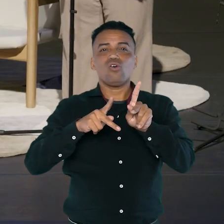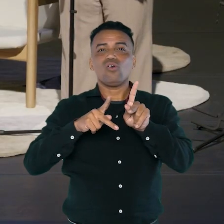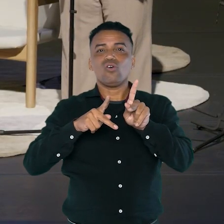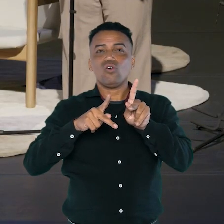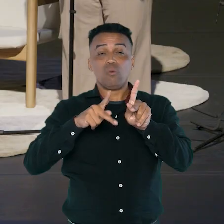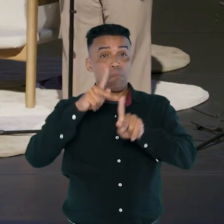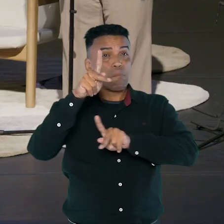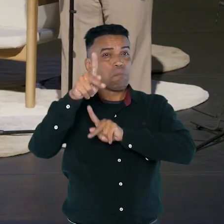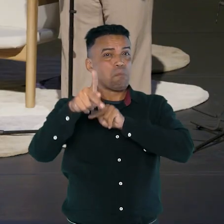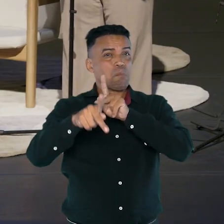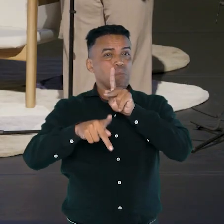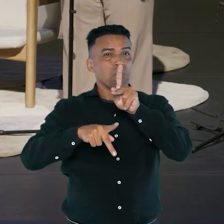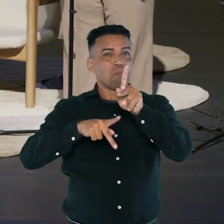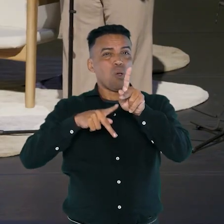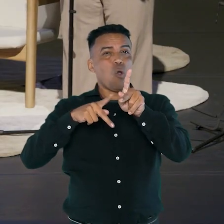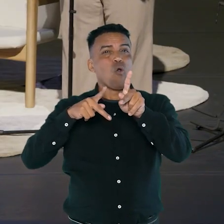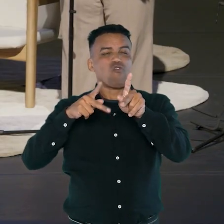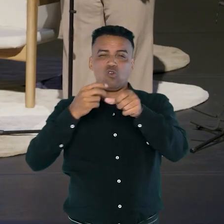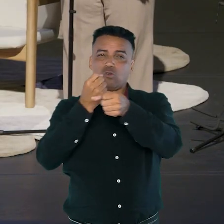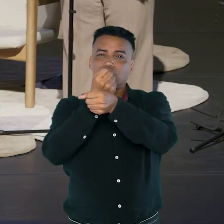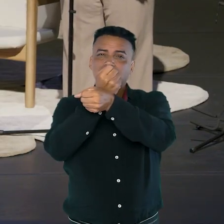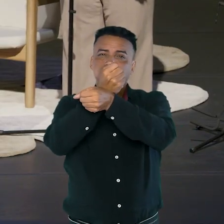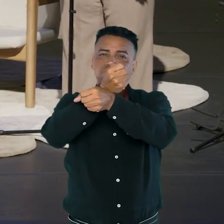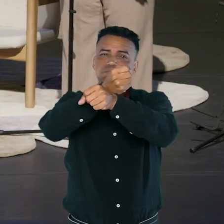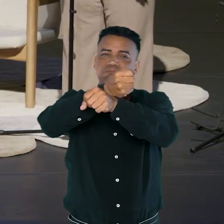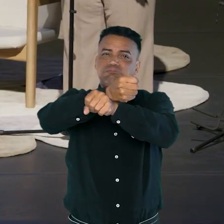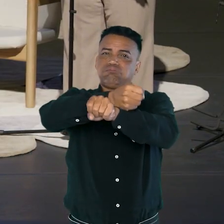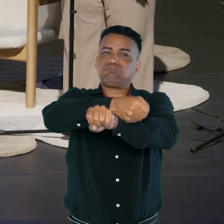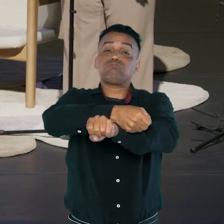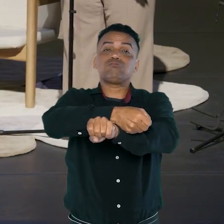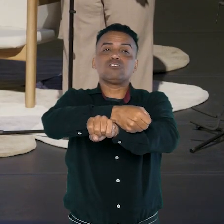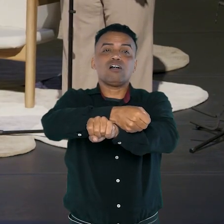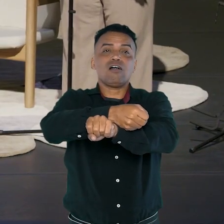acorrentados num carro de boi.